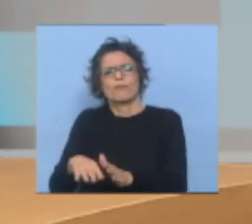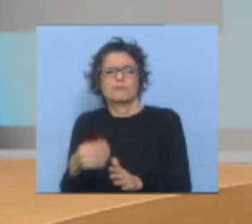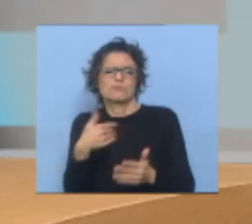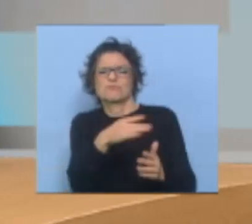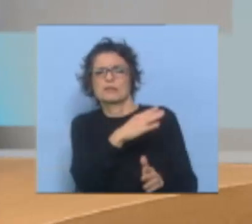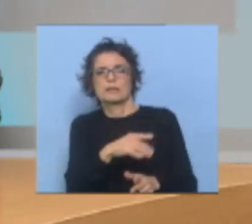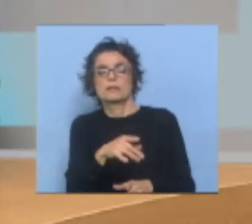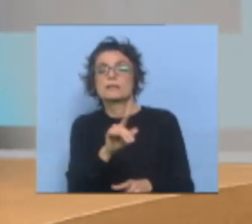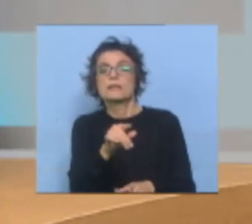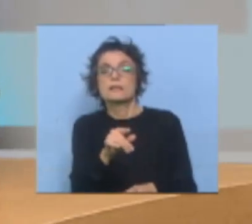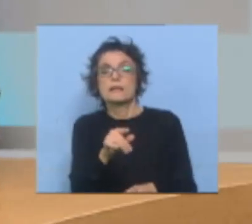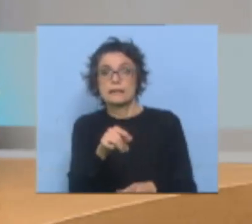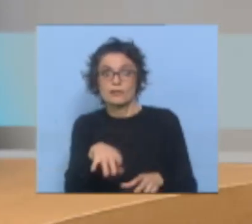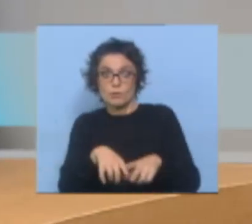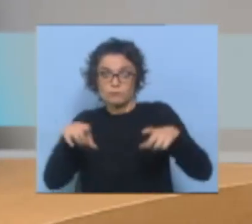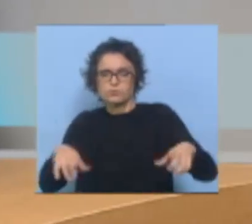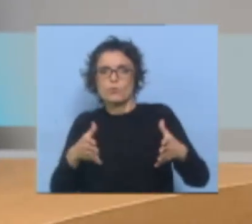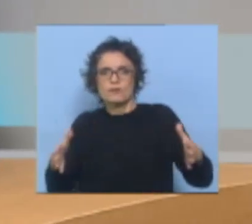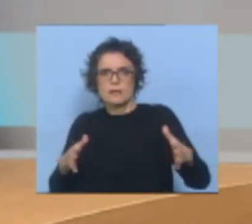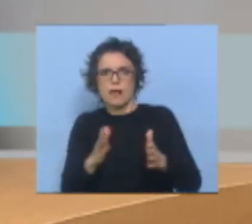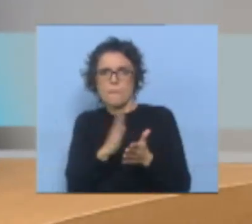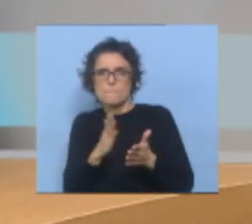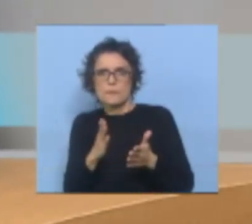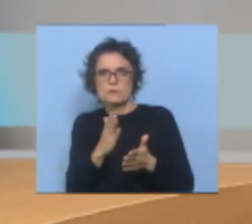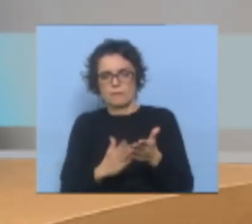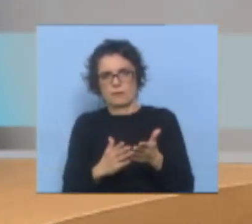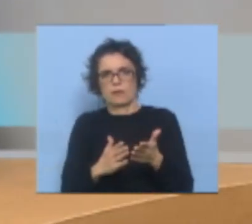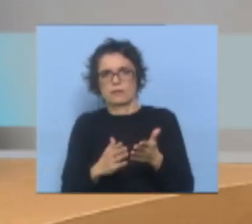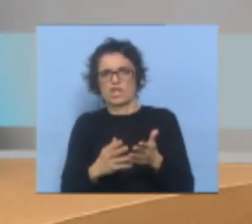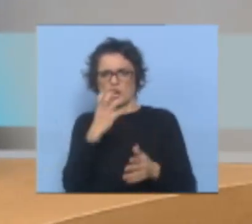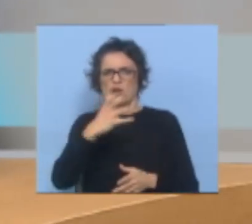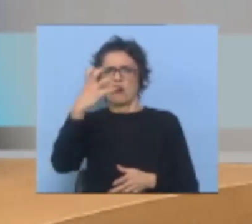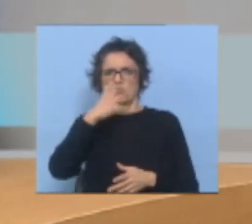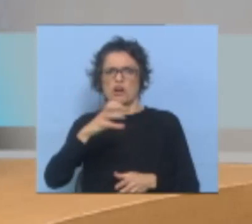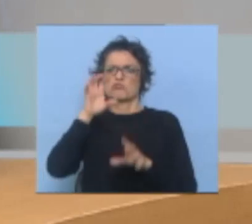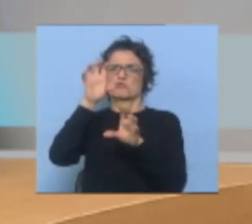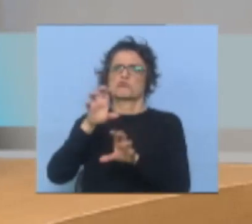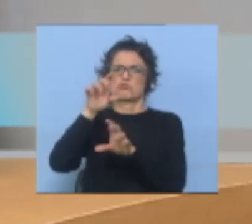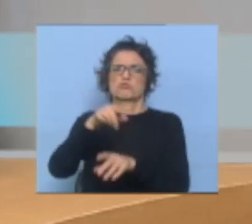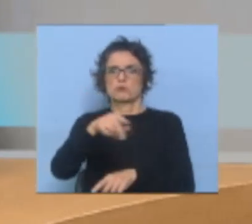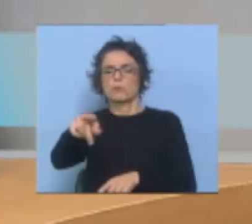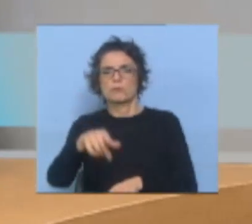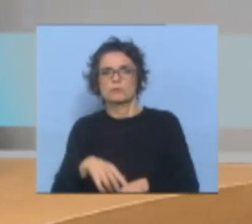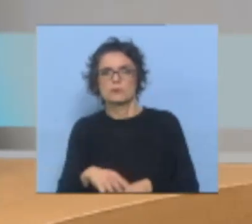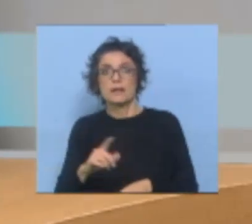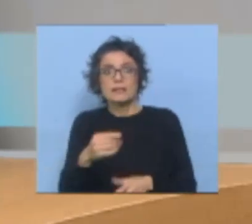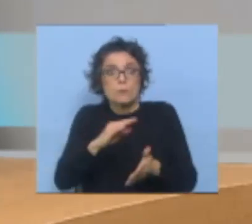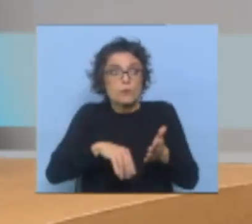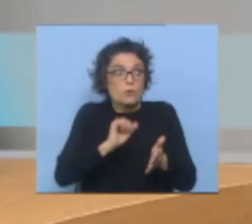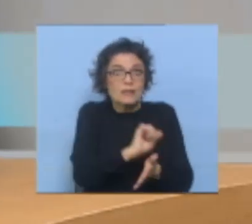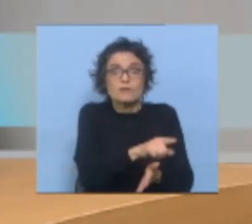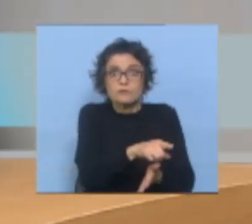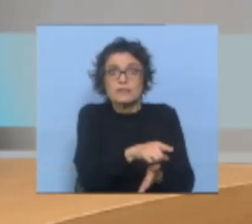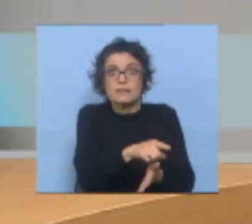pelo menos meio estádio a insultar o jogador e temos os colegas do jogador, na melhor